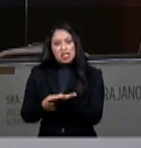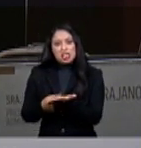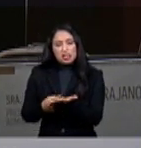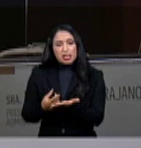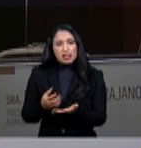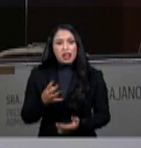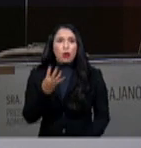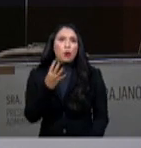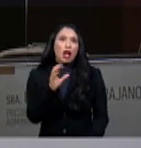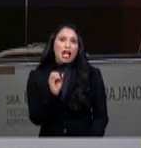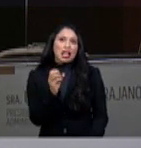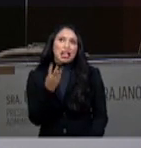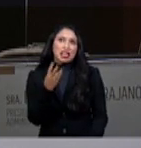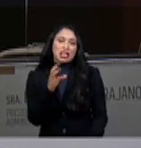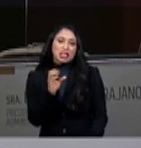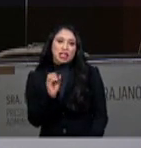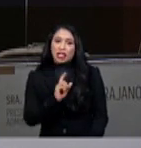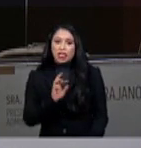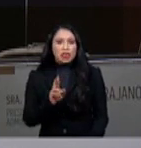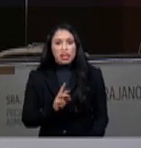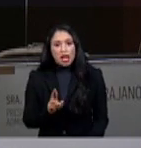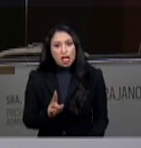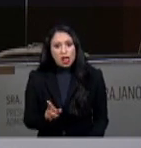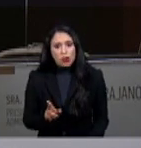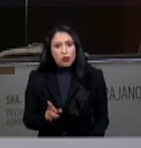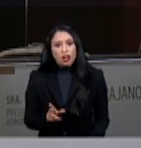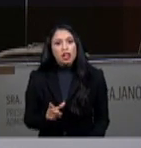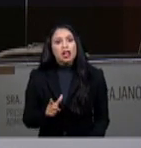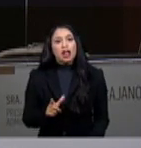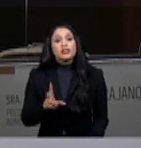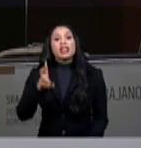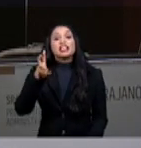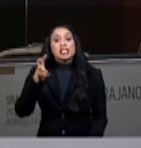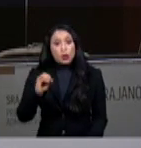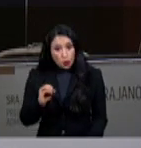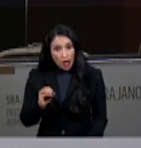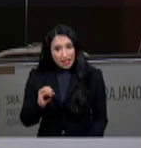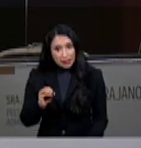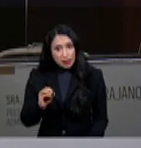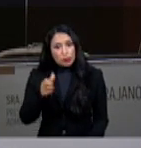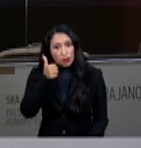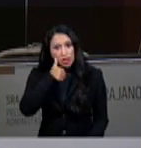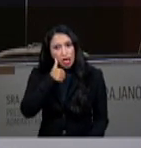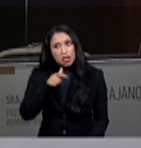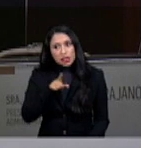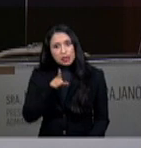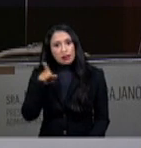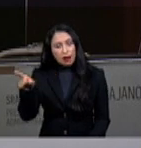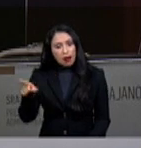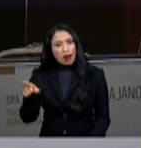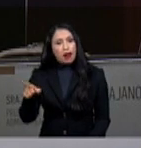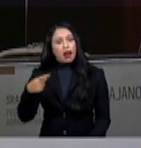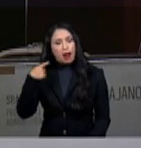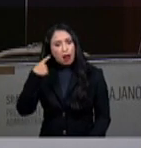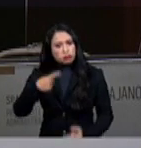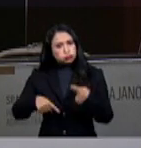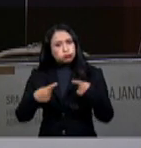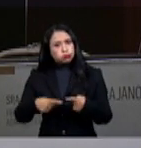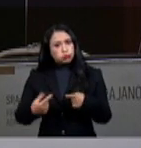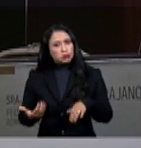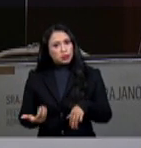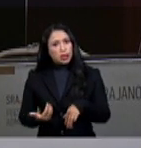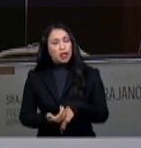40 3020 não vai ter que negociar para usar uns 50 lá vamos estar junto mostrando